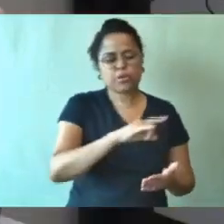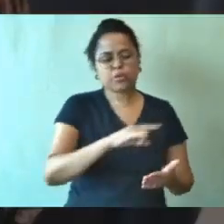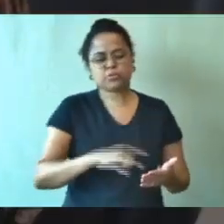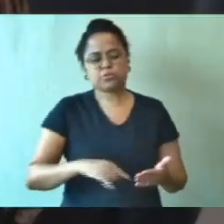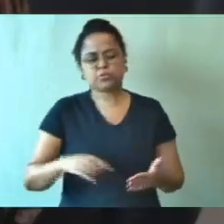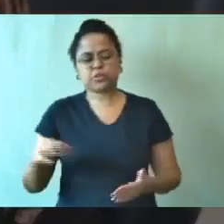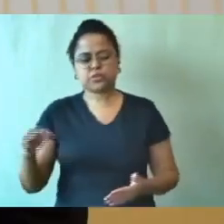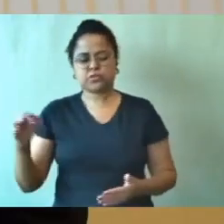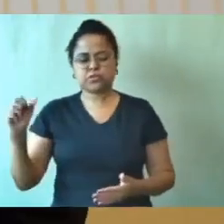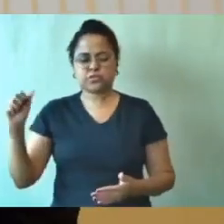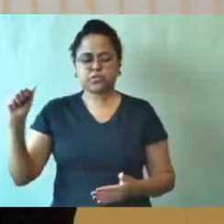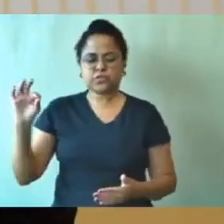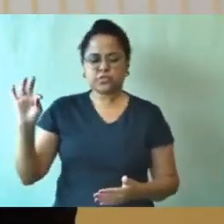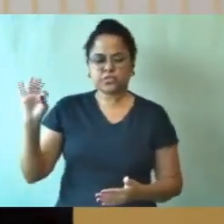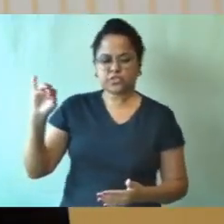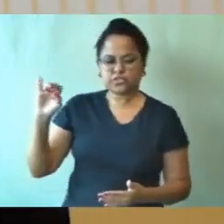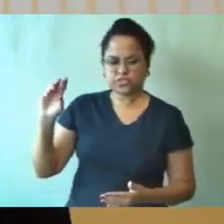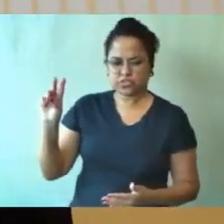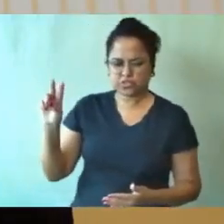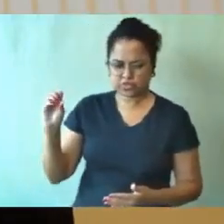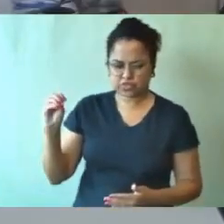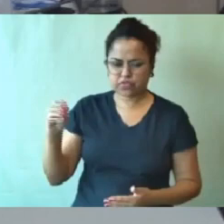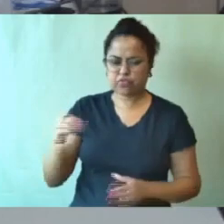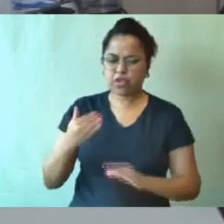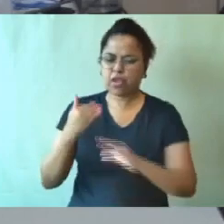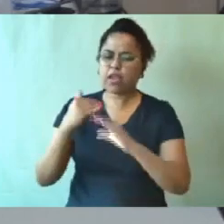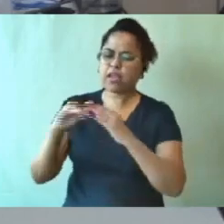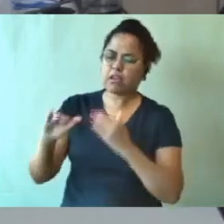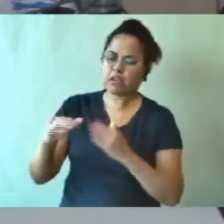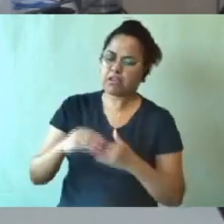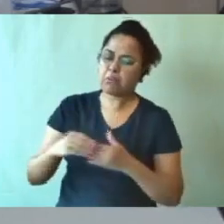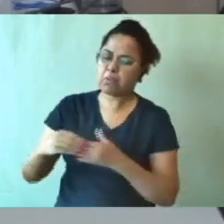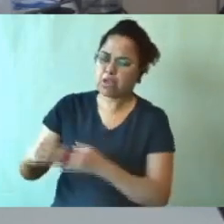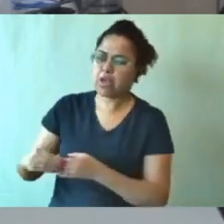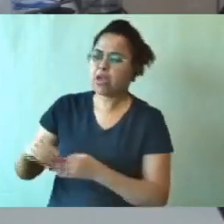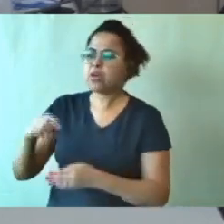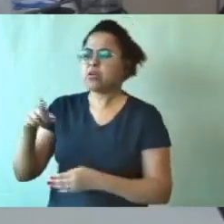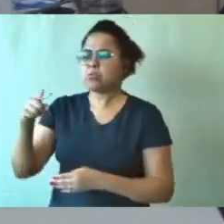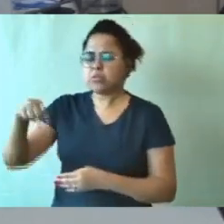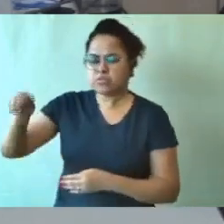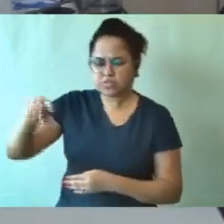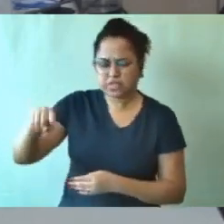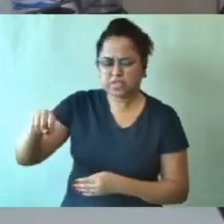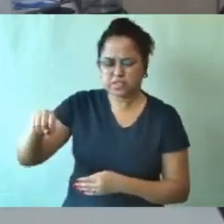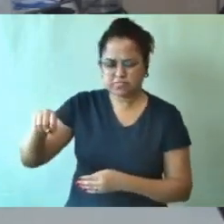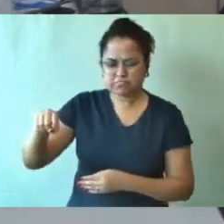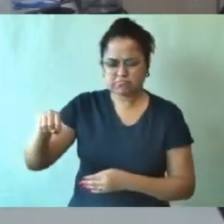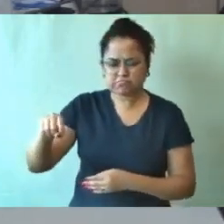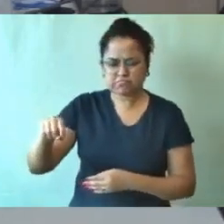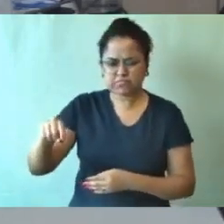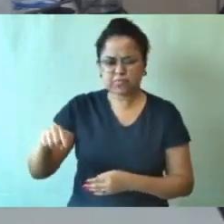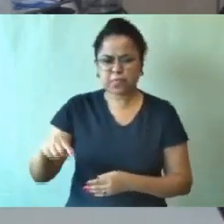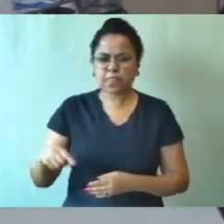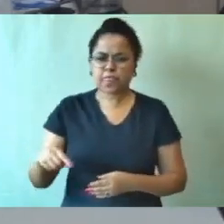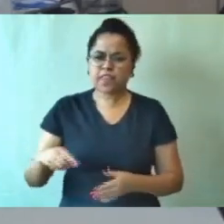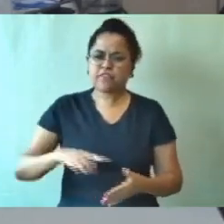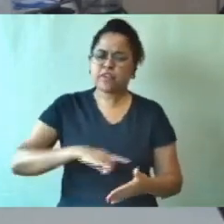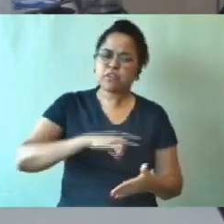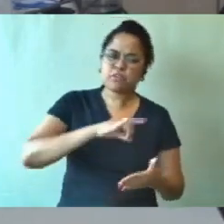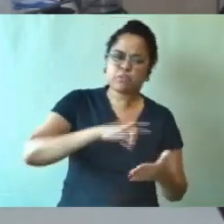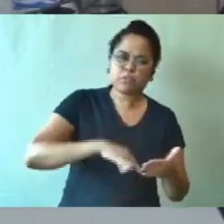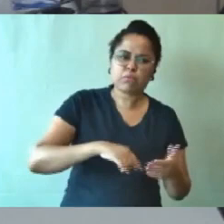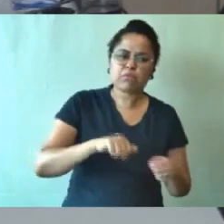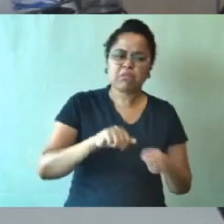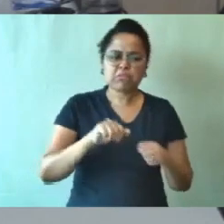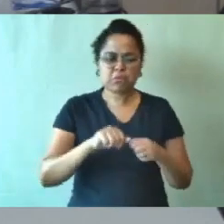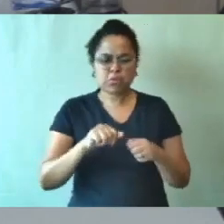enviar. Encaminho para vocês. Ok. Obrigado. Aí, logo depois desse contrato assinado, aí o senhor pega e faz um contrato que aí agora vai